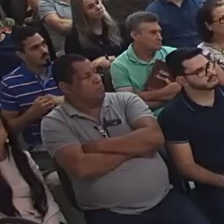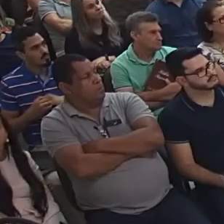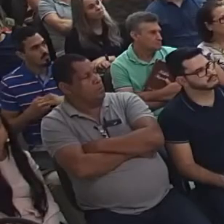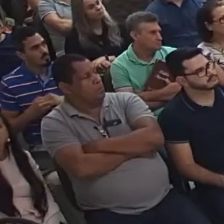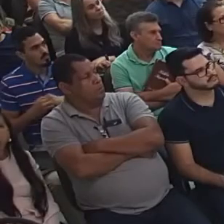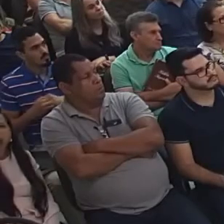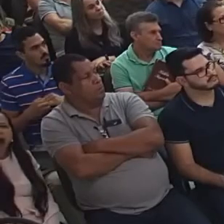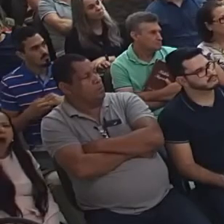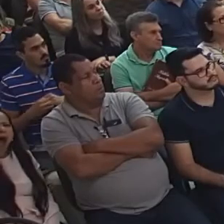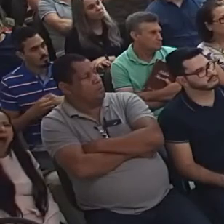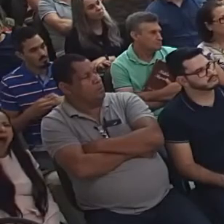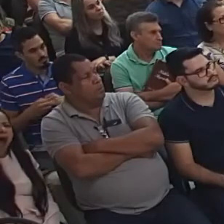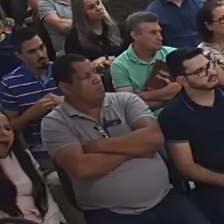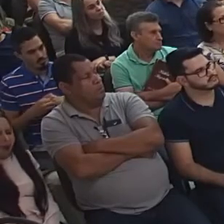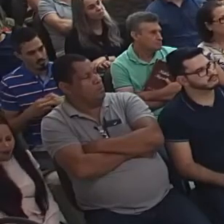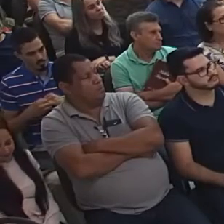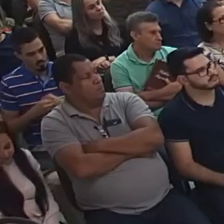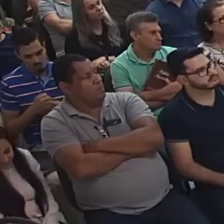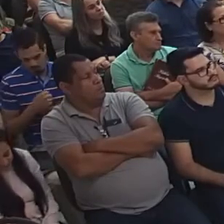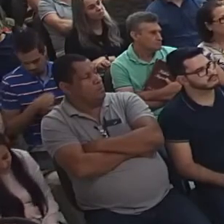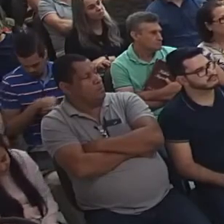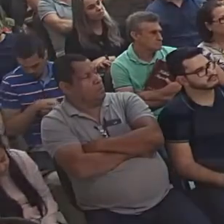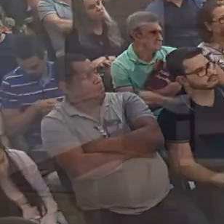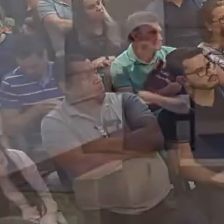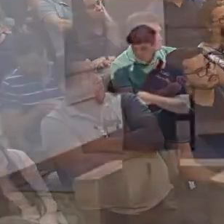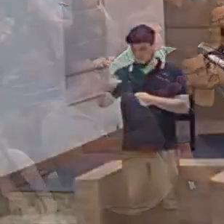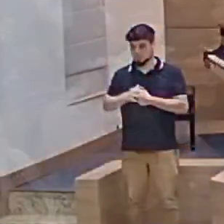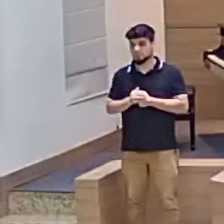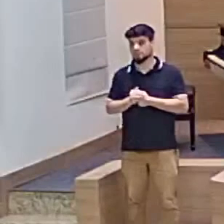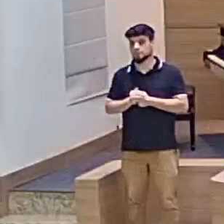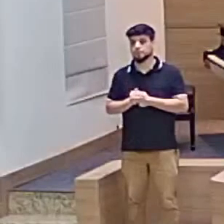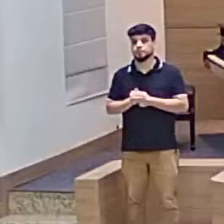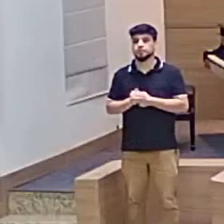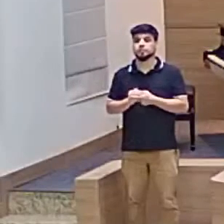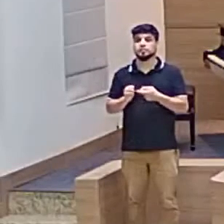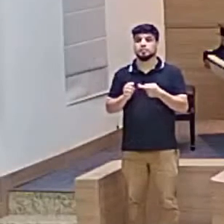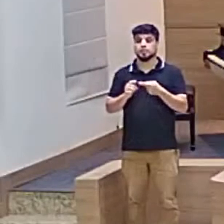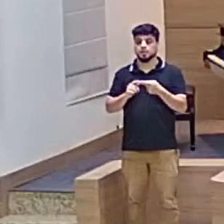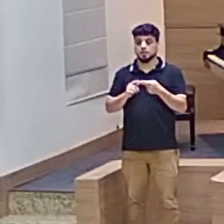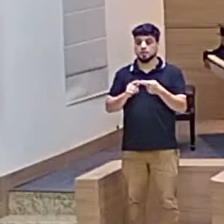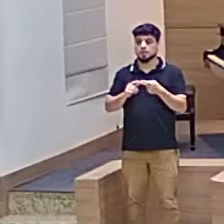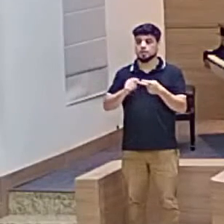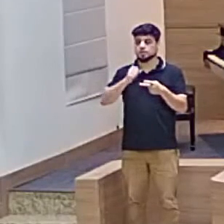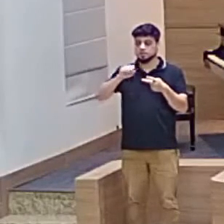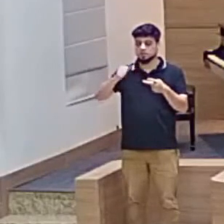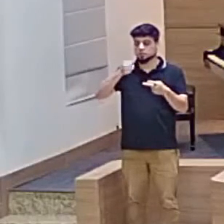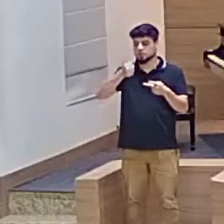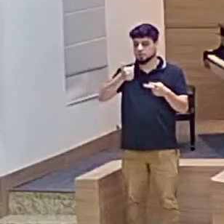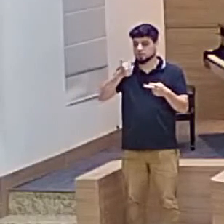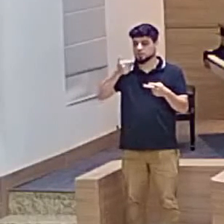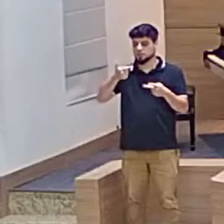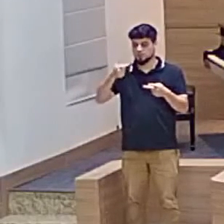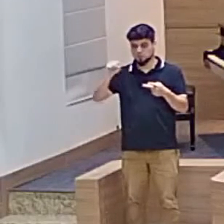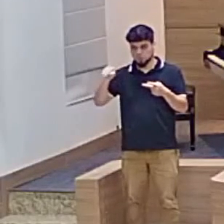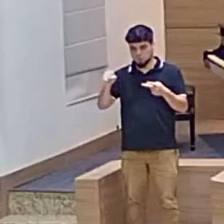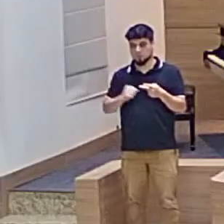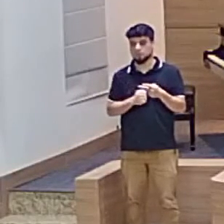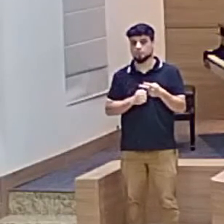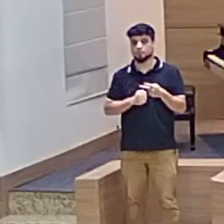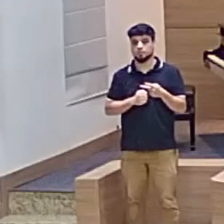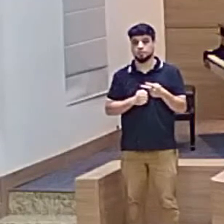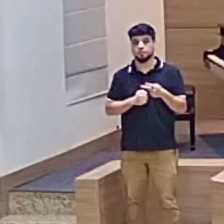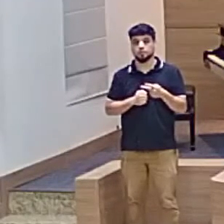Salmo 127 citamos aqui Leia Salmo 128 os seus